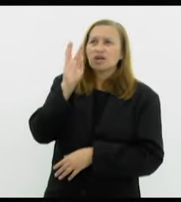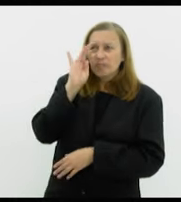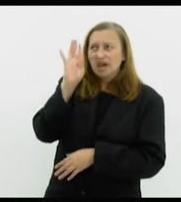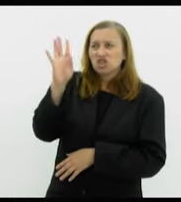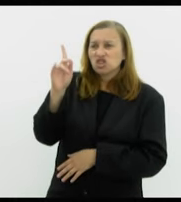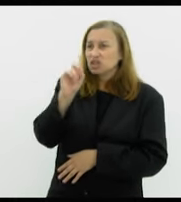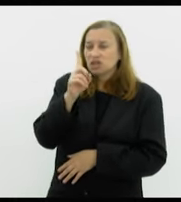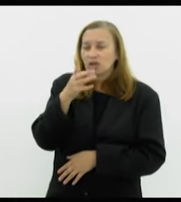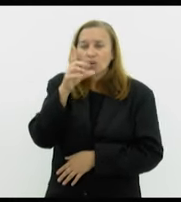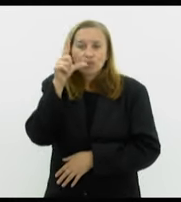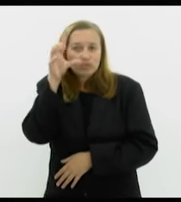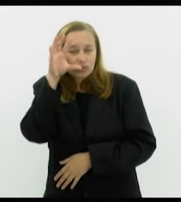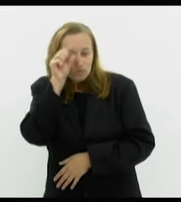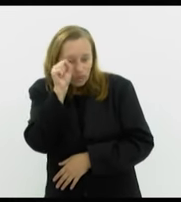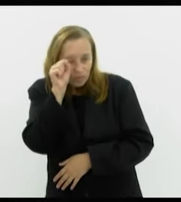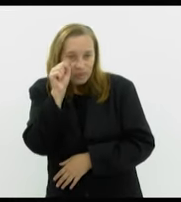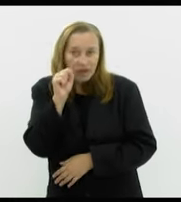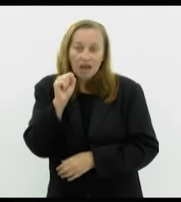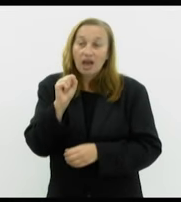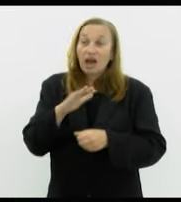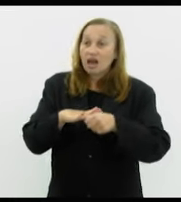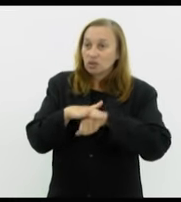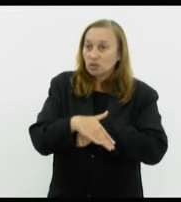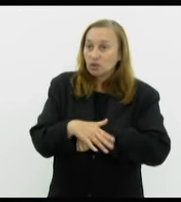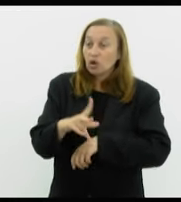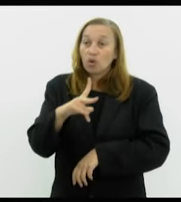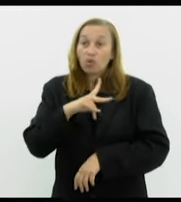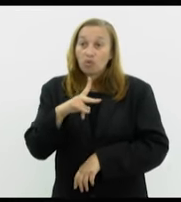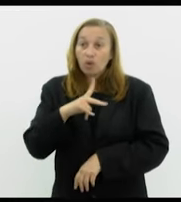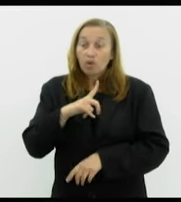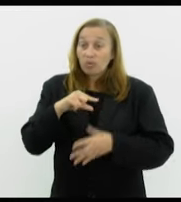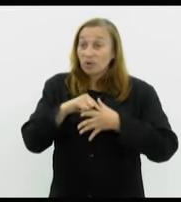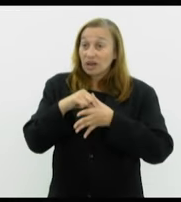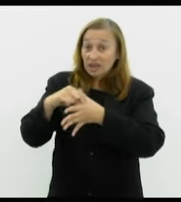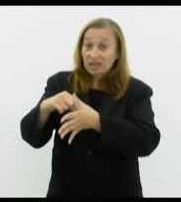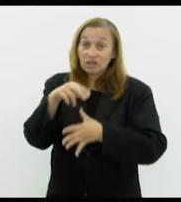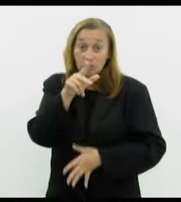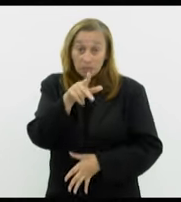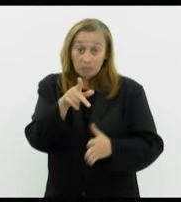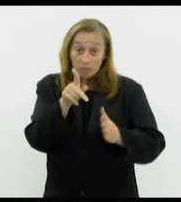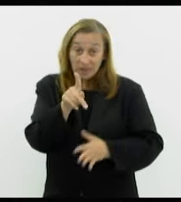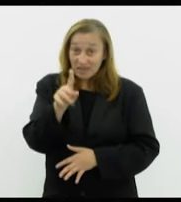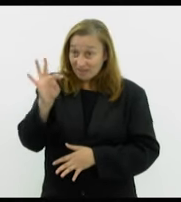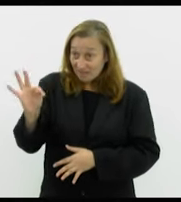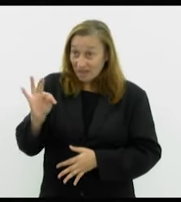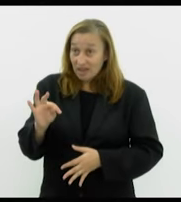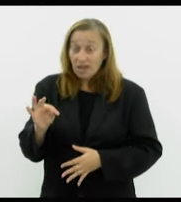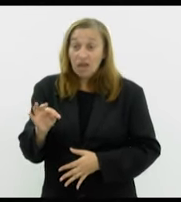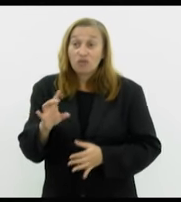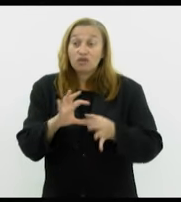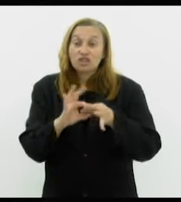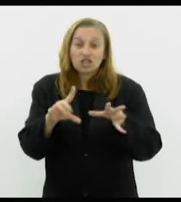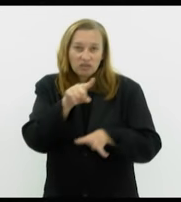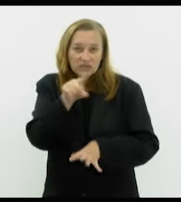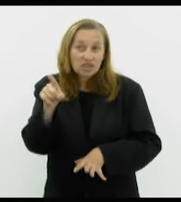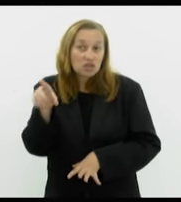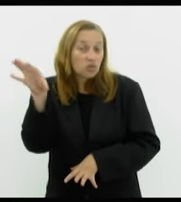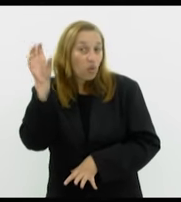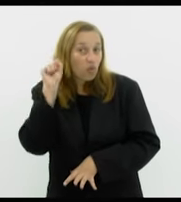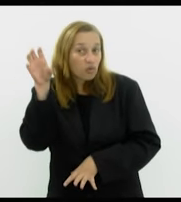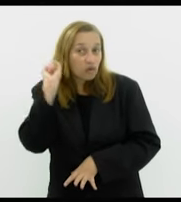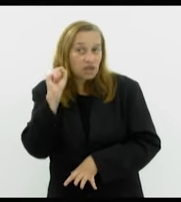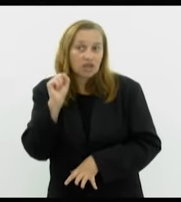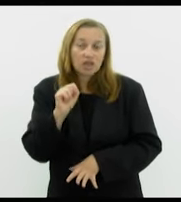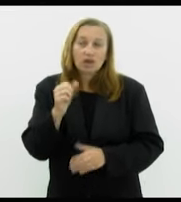O próprio líder do PT, e aí eu vou deixar aqui o áudio, né? É bom, porque nem o PT